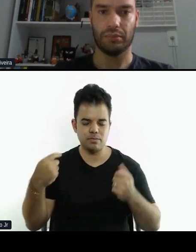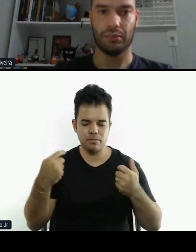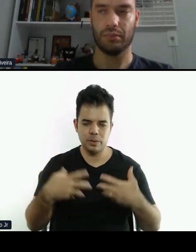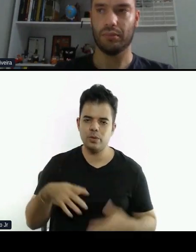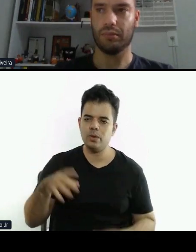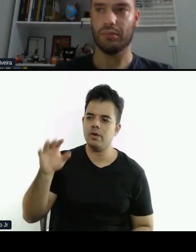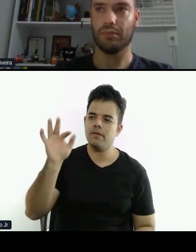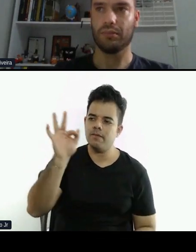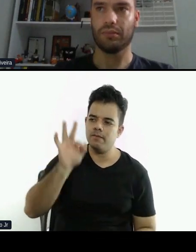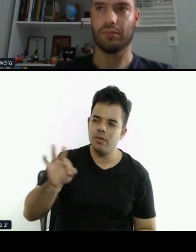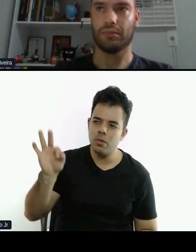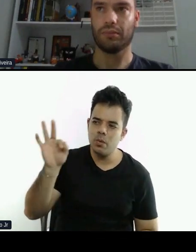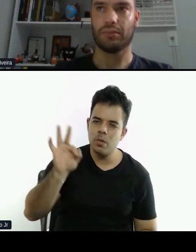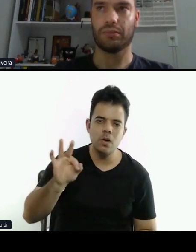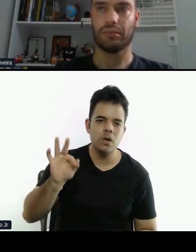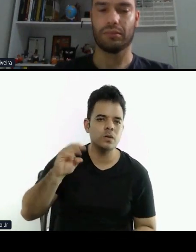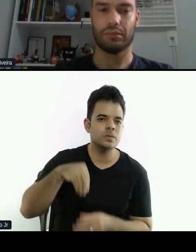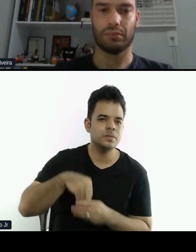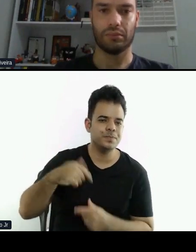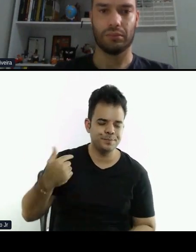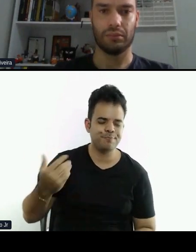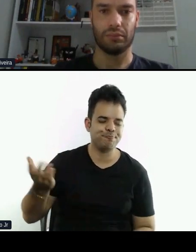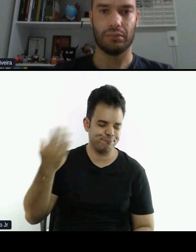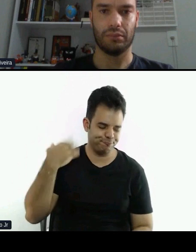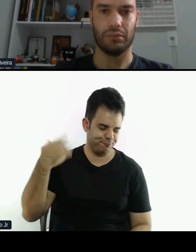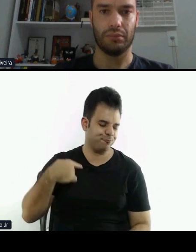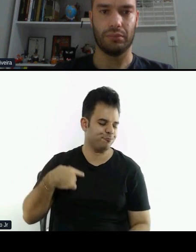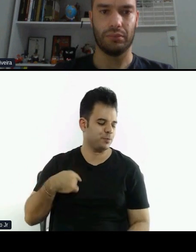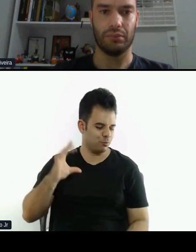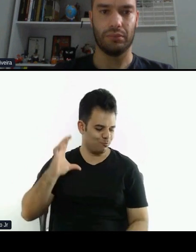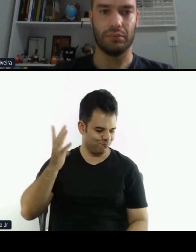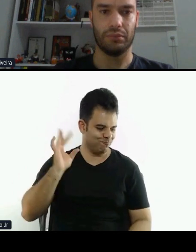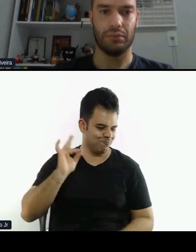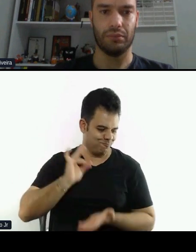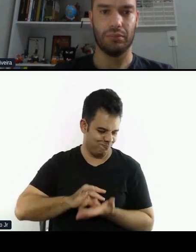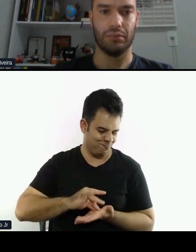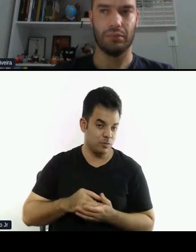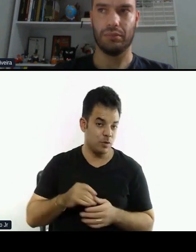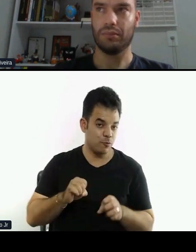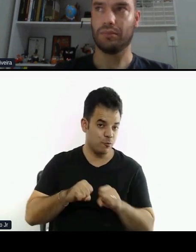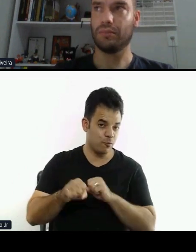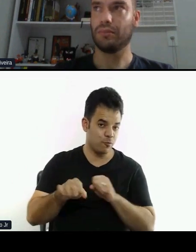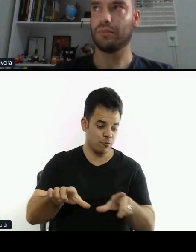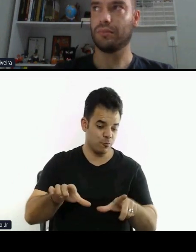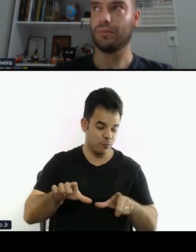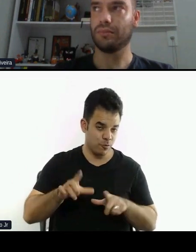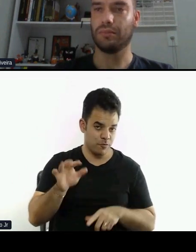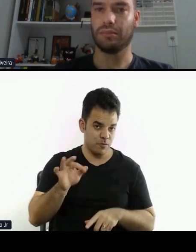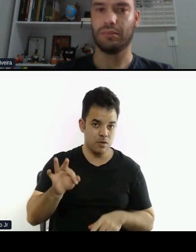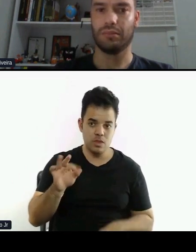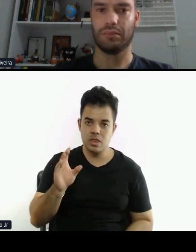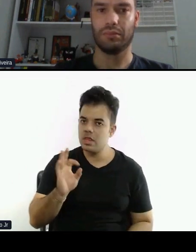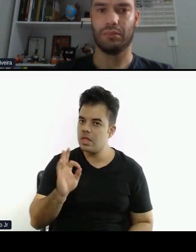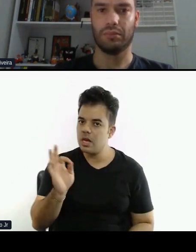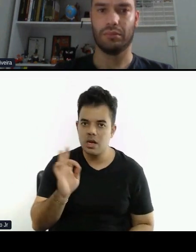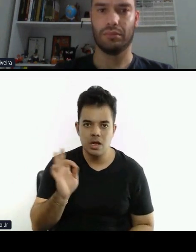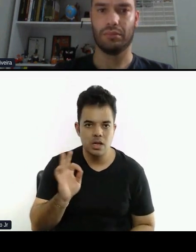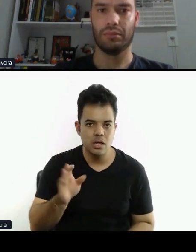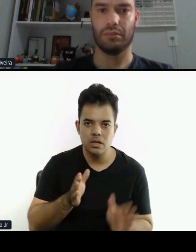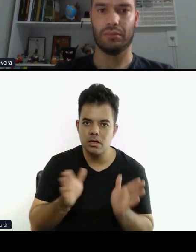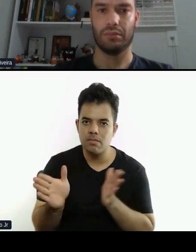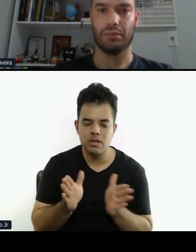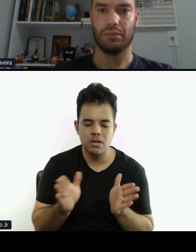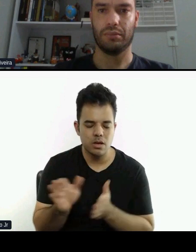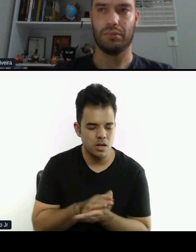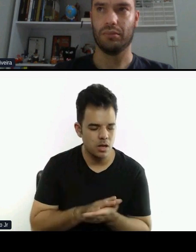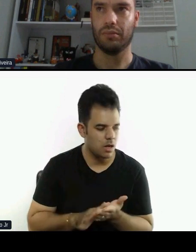ter esse ponto. Eu também passei por isso. Então, quando eu me formei, quando eu fiz faculdade, eu não vi nada de acessibilidade. Então, eu precisei,